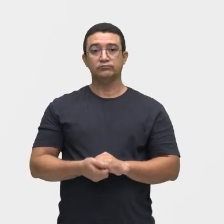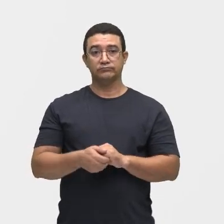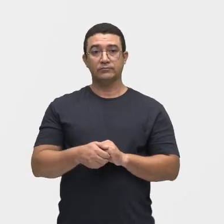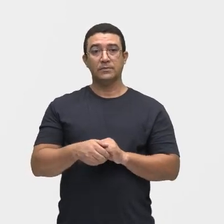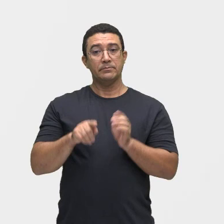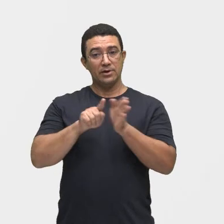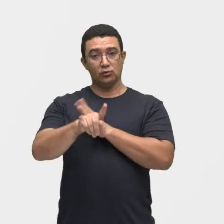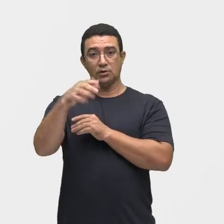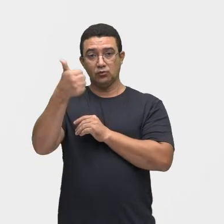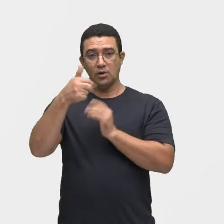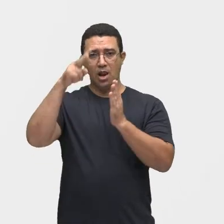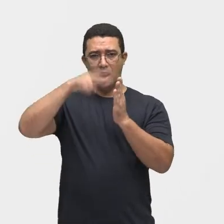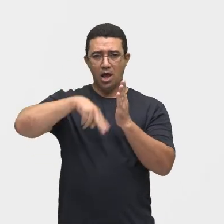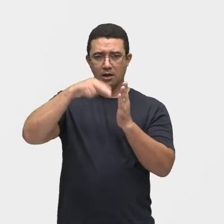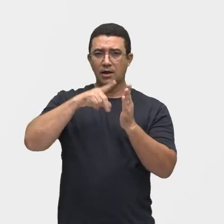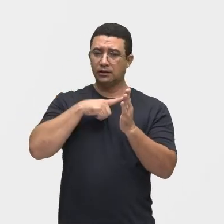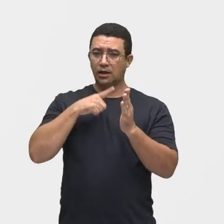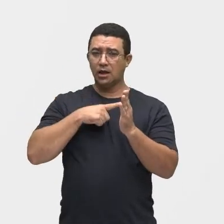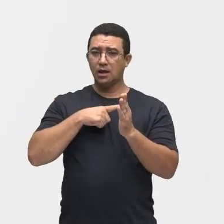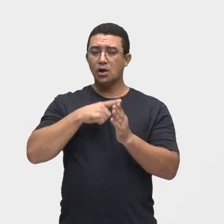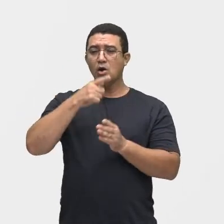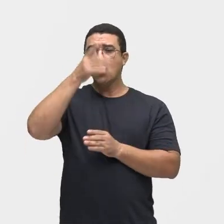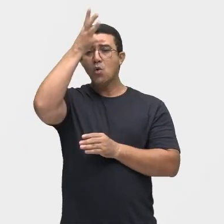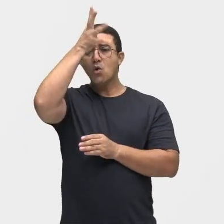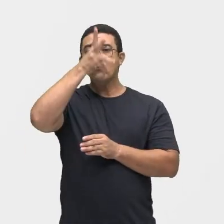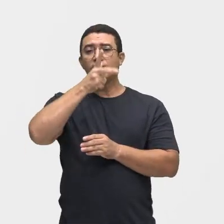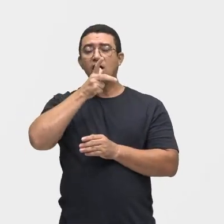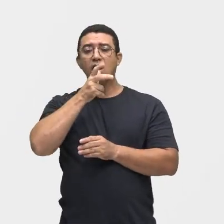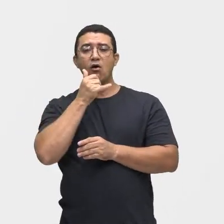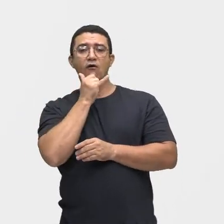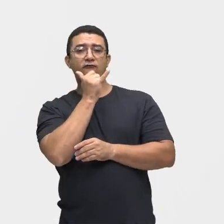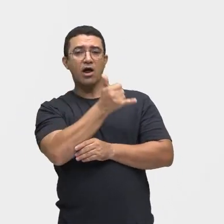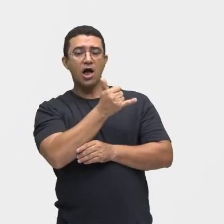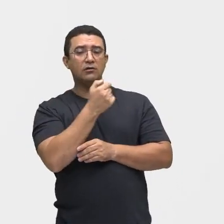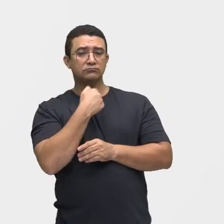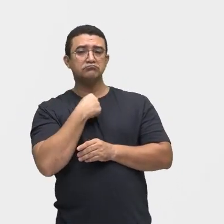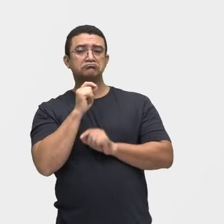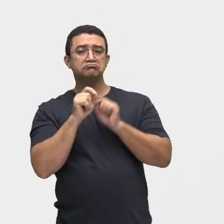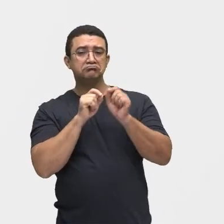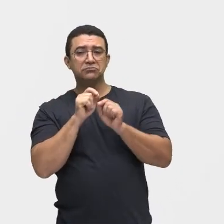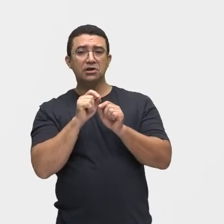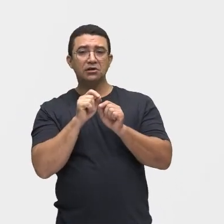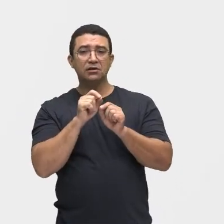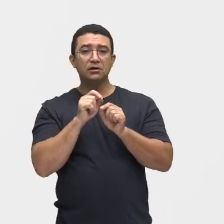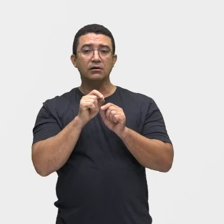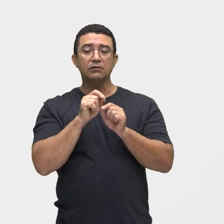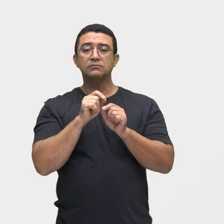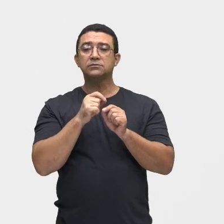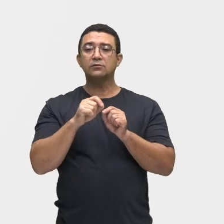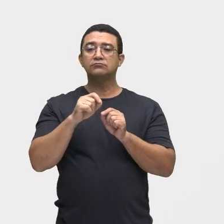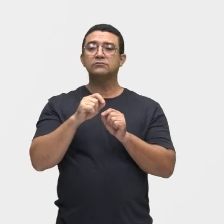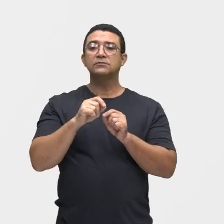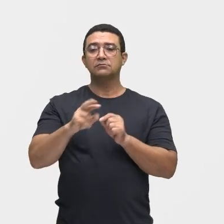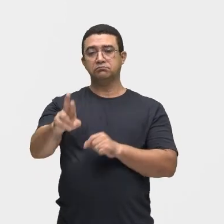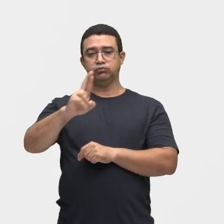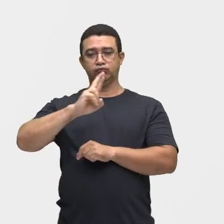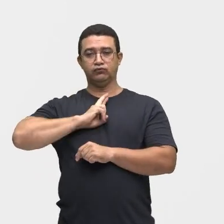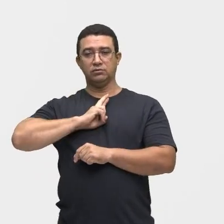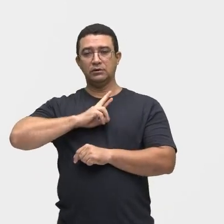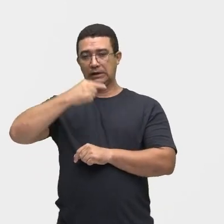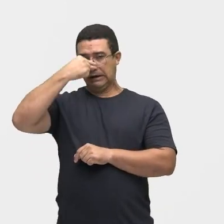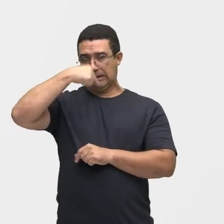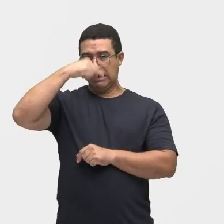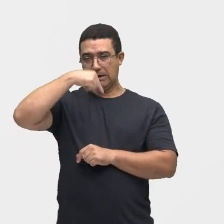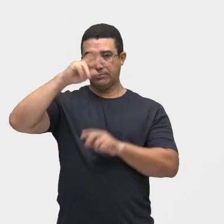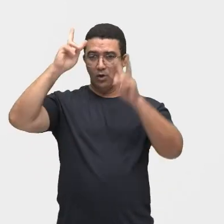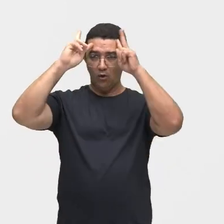frase: tem um frango aqui dizendo que pegou gripe humana. Aí o que que pede? O pronome relativo